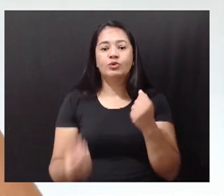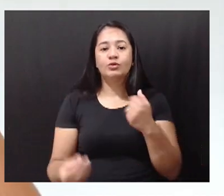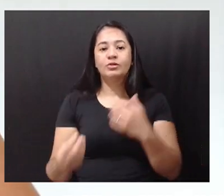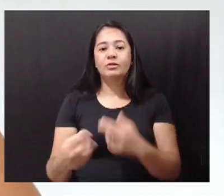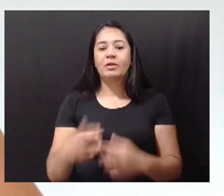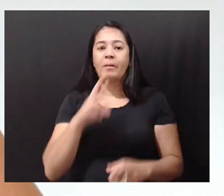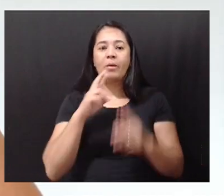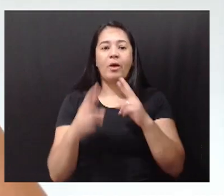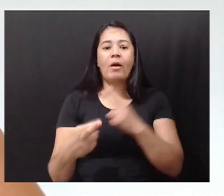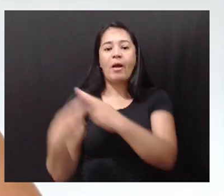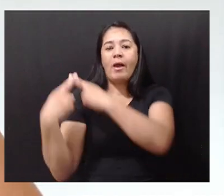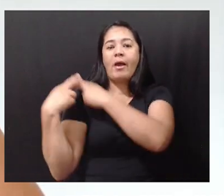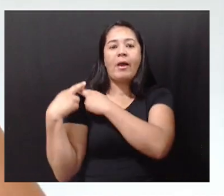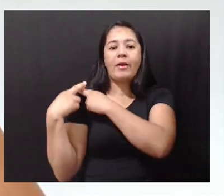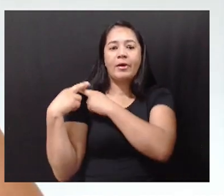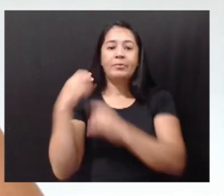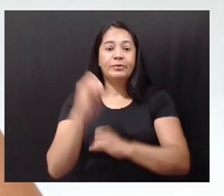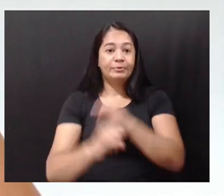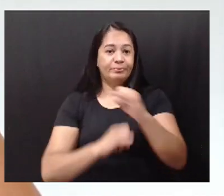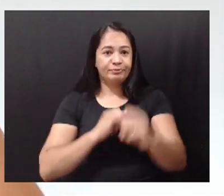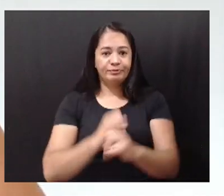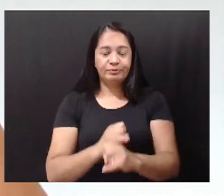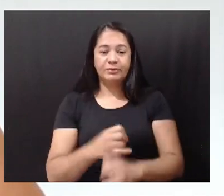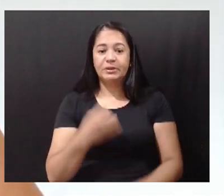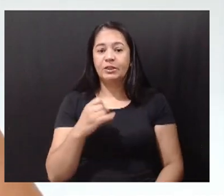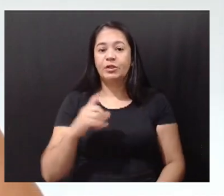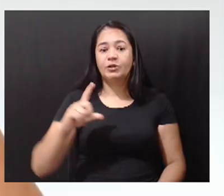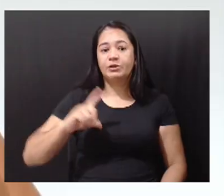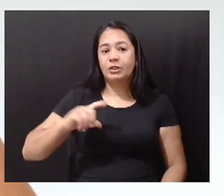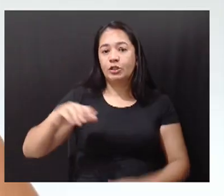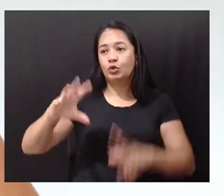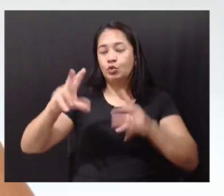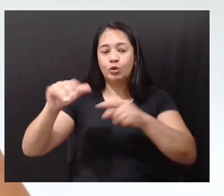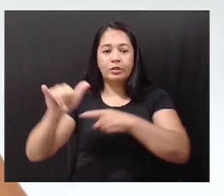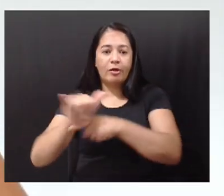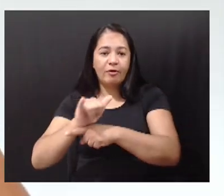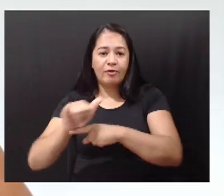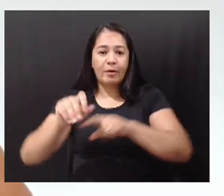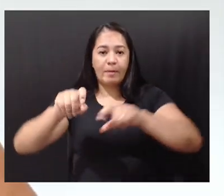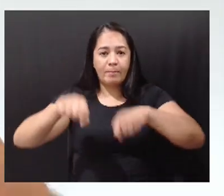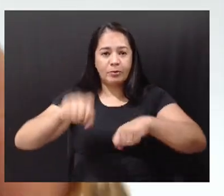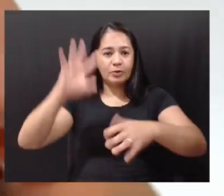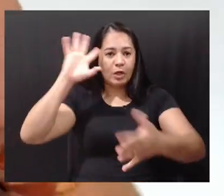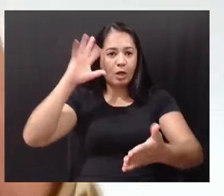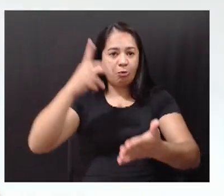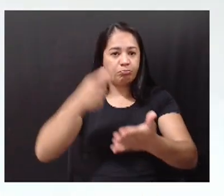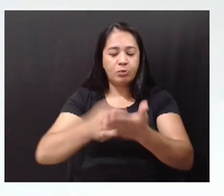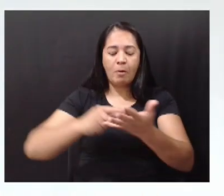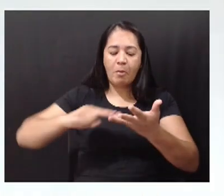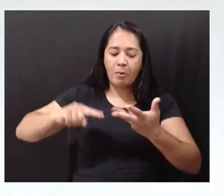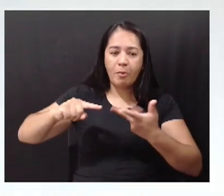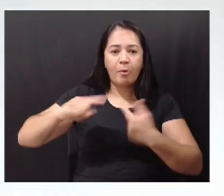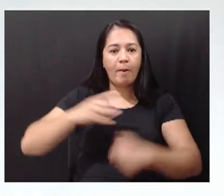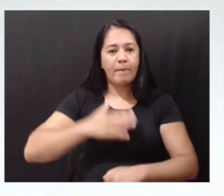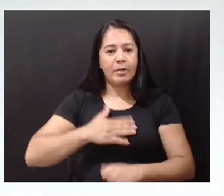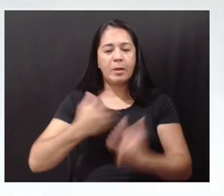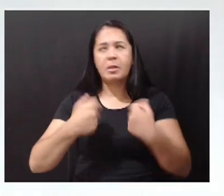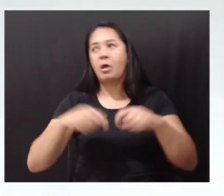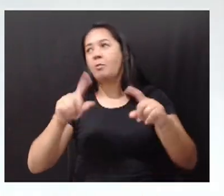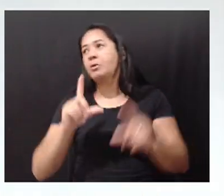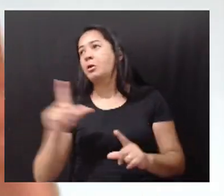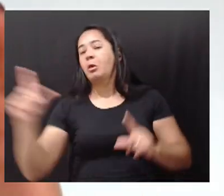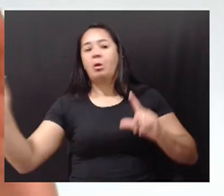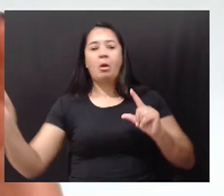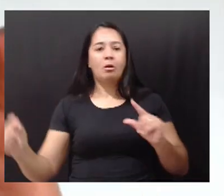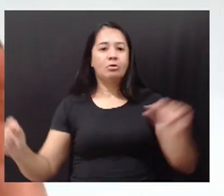digital. Então, se eu tenho todas as ferramentas possíveis para resolver as minhas questões, que eu não preciso sair desse mundo digital,